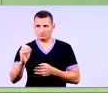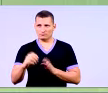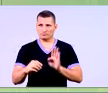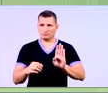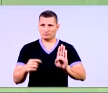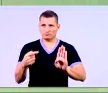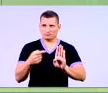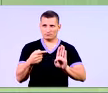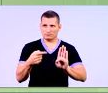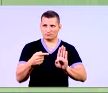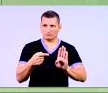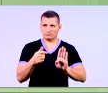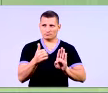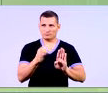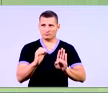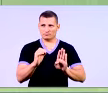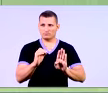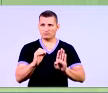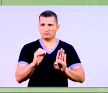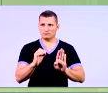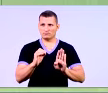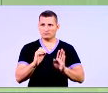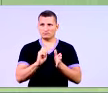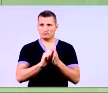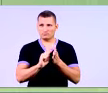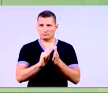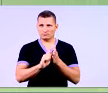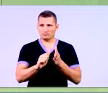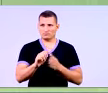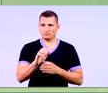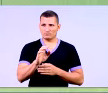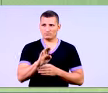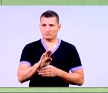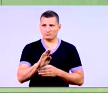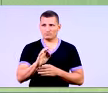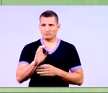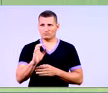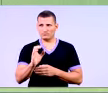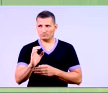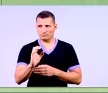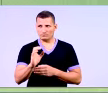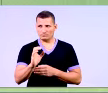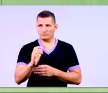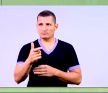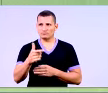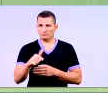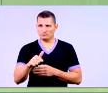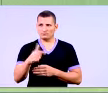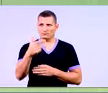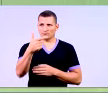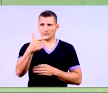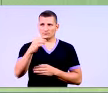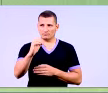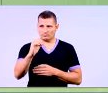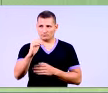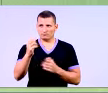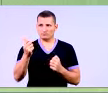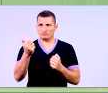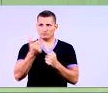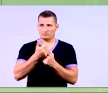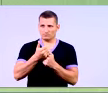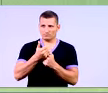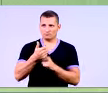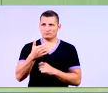10 escrever b e c novamente o bebê equivale a 20 a substituir por